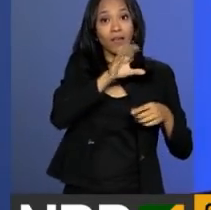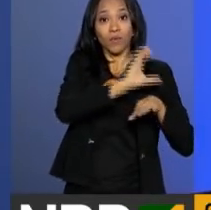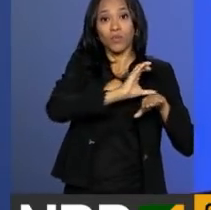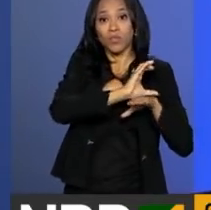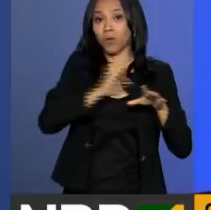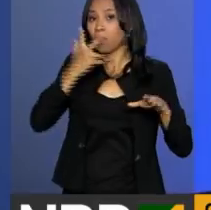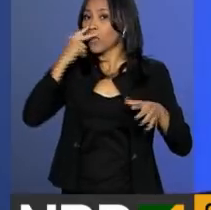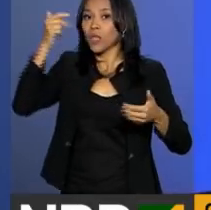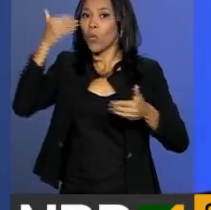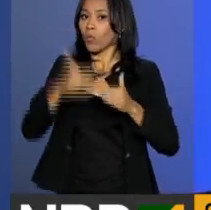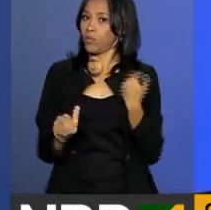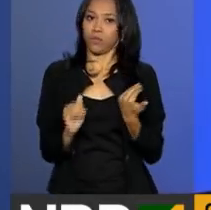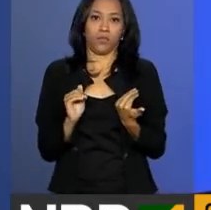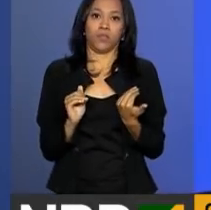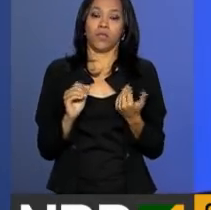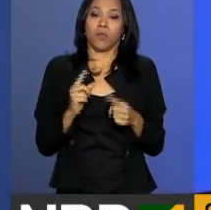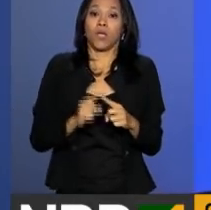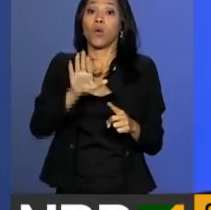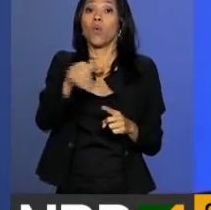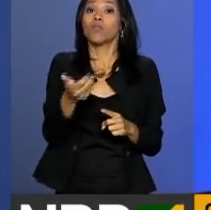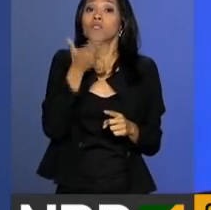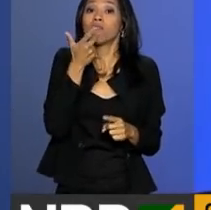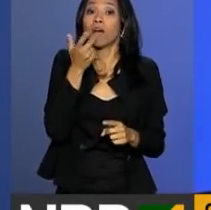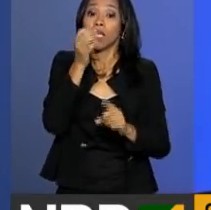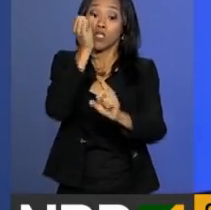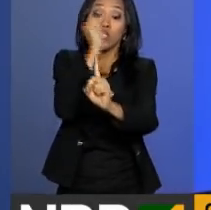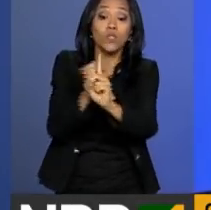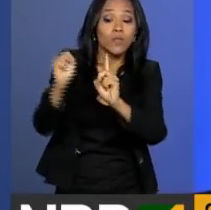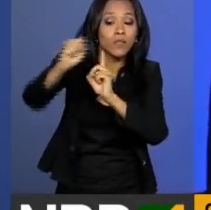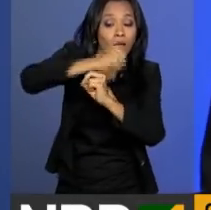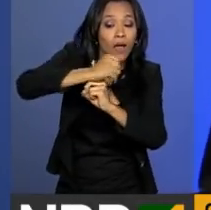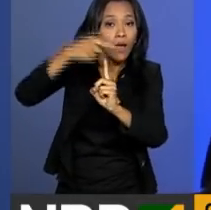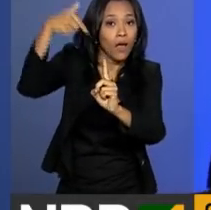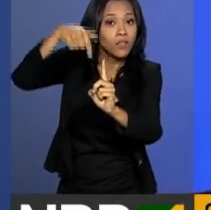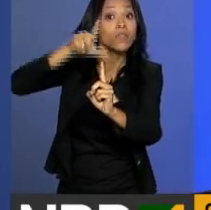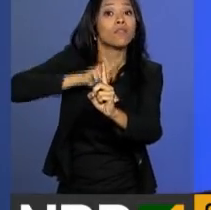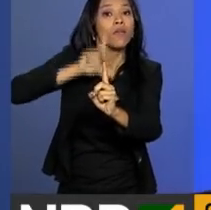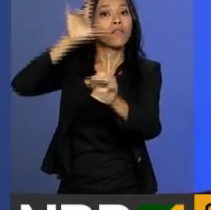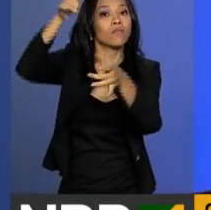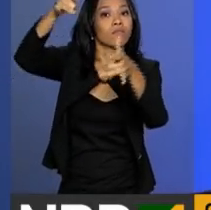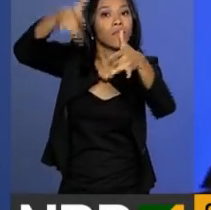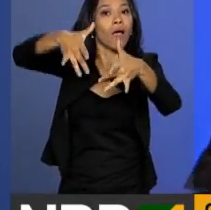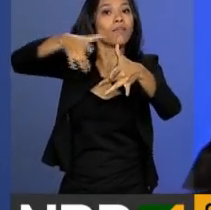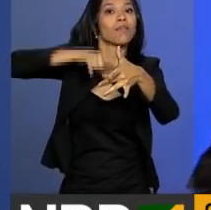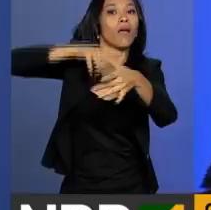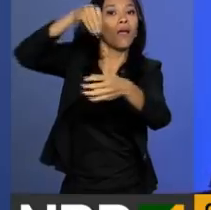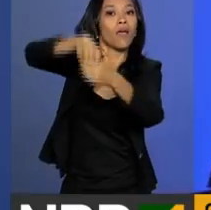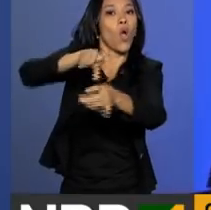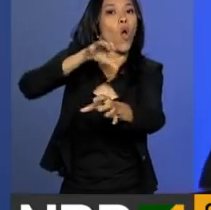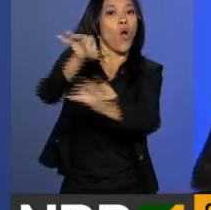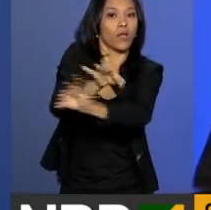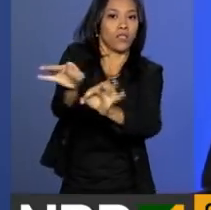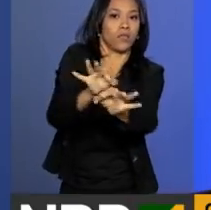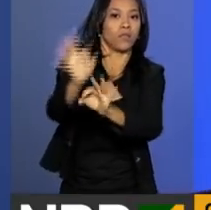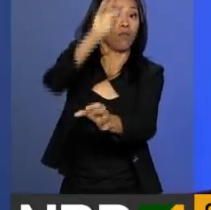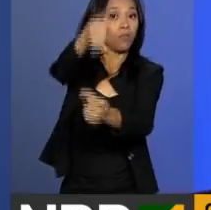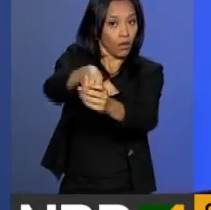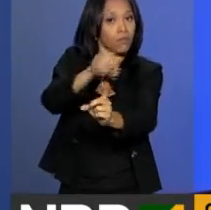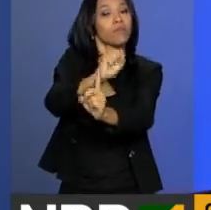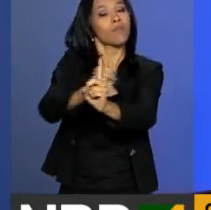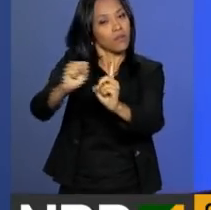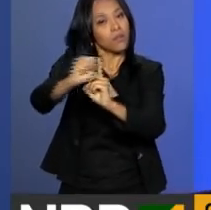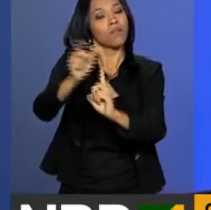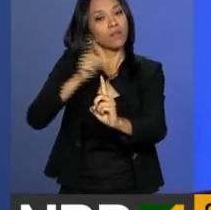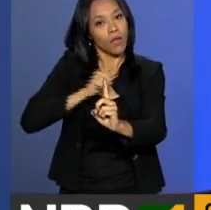termos porque quando você fala em sociedade você está falando em organização quando se fala em organização já está falando em